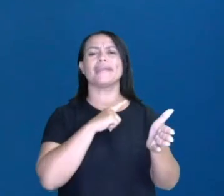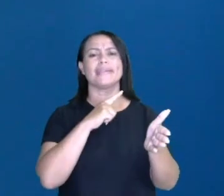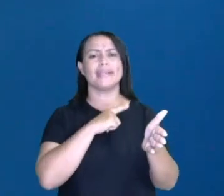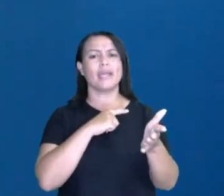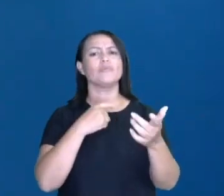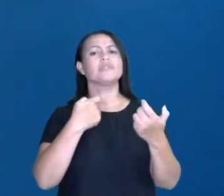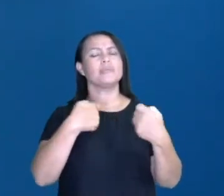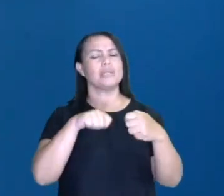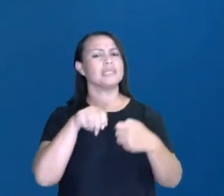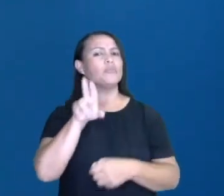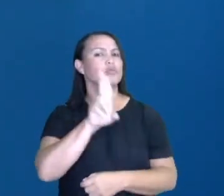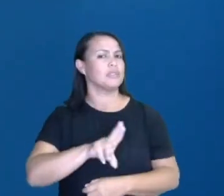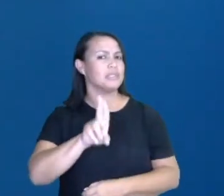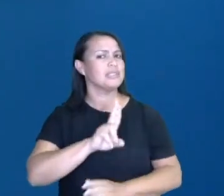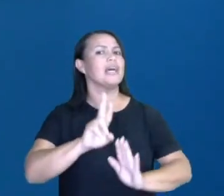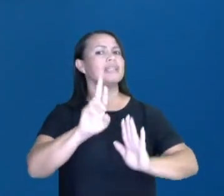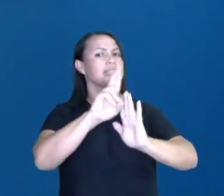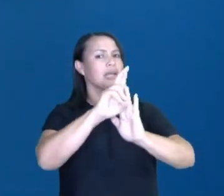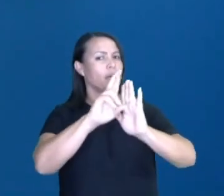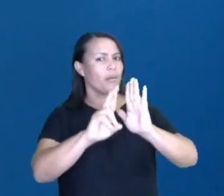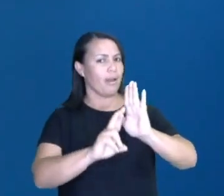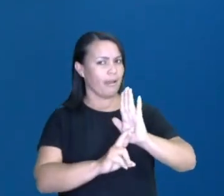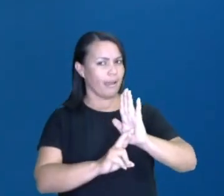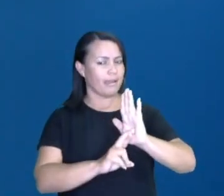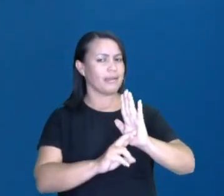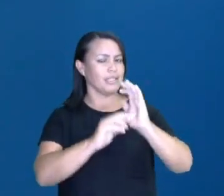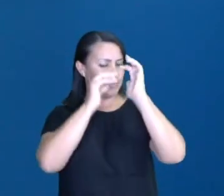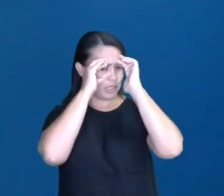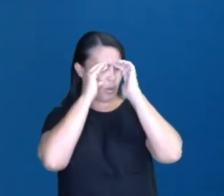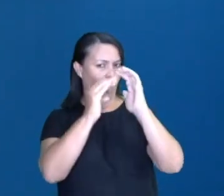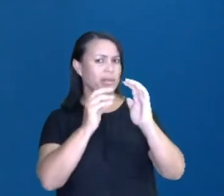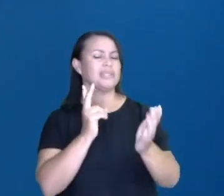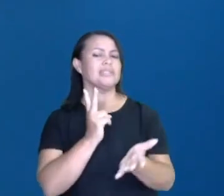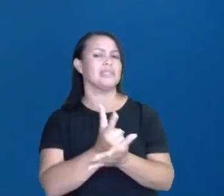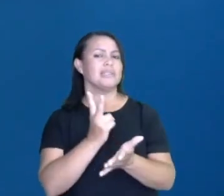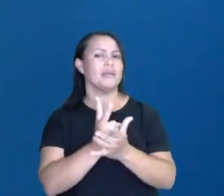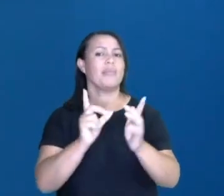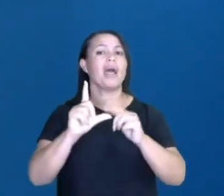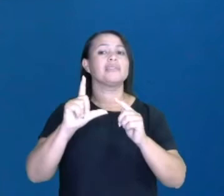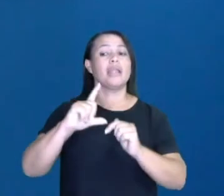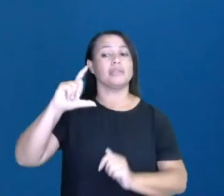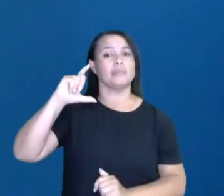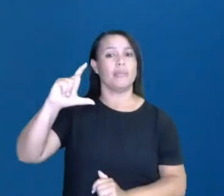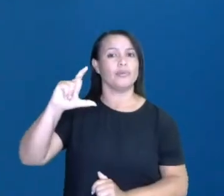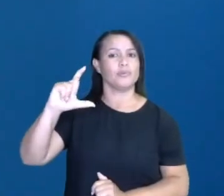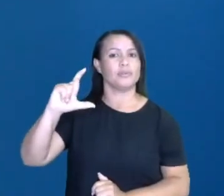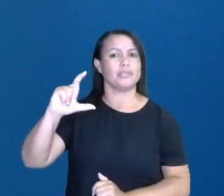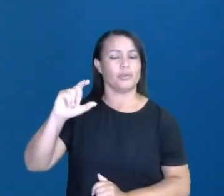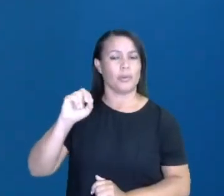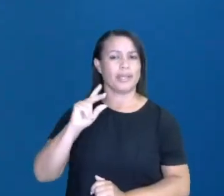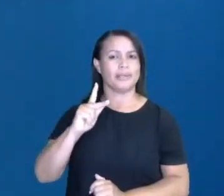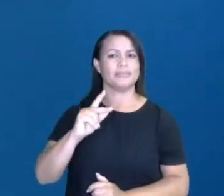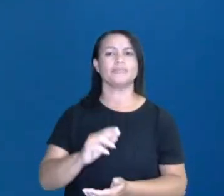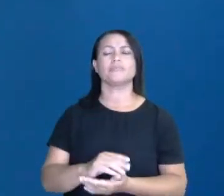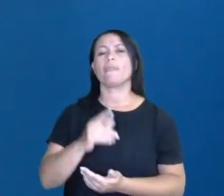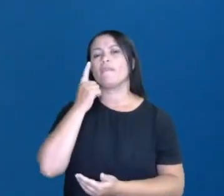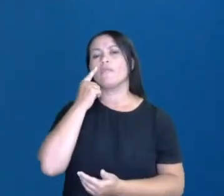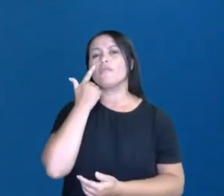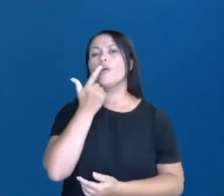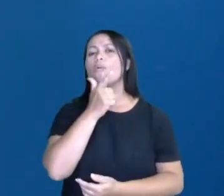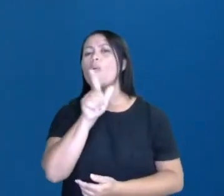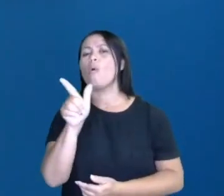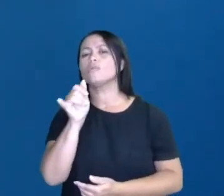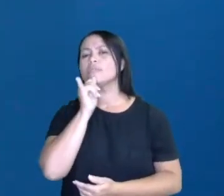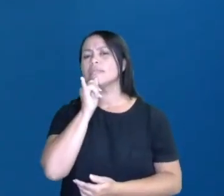que utilizar. São regras que a gente tem que utilizar as letras maiúsculas. Vamos lá? Vamos agora dar